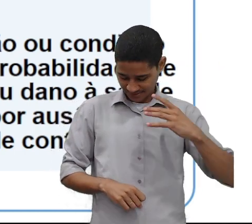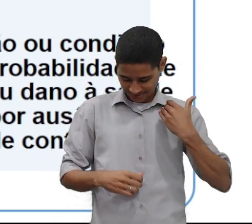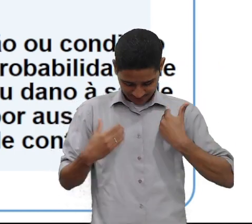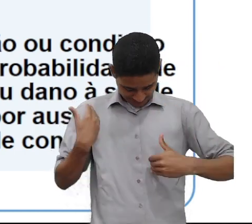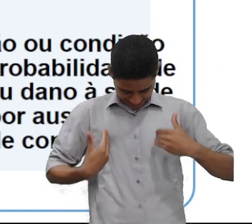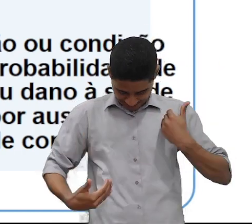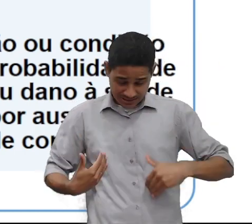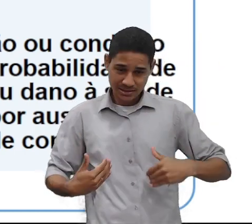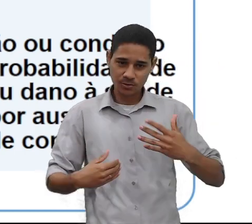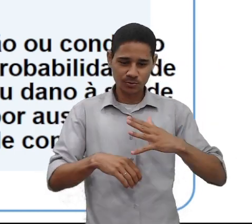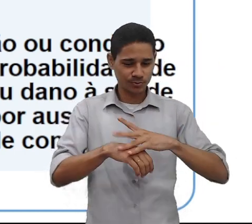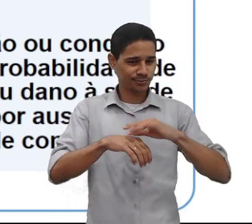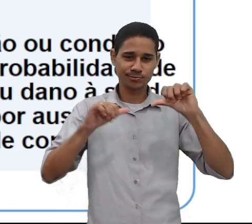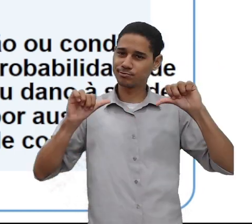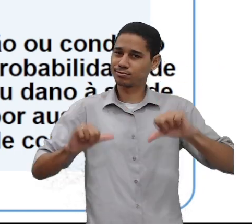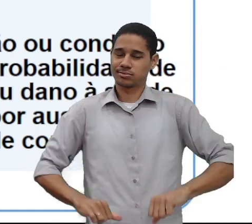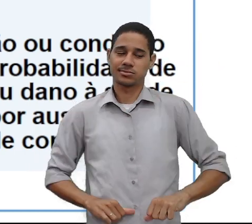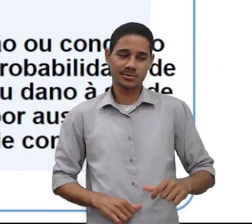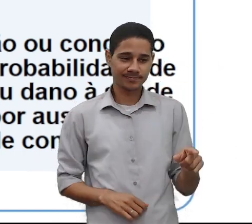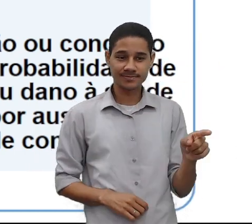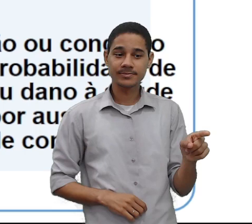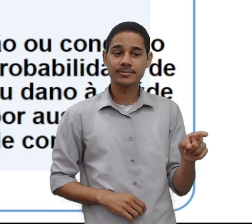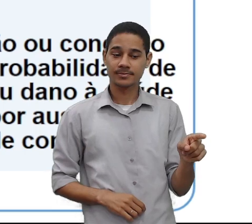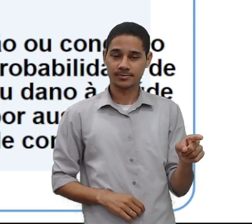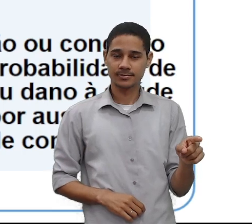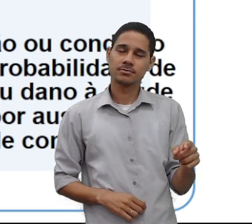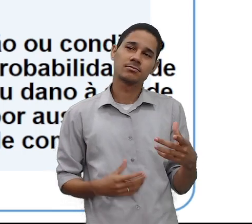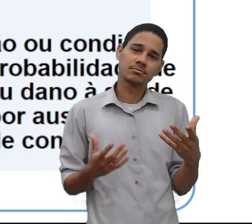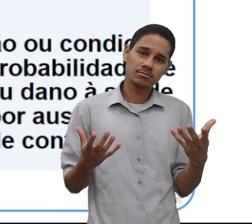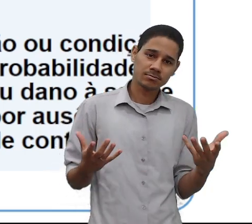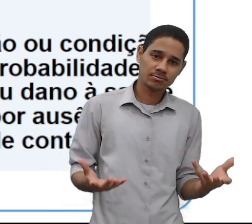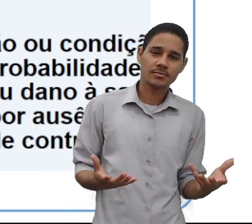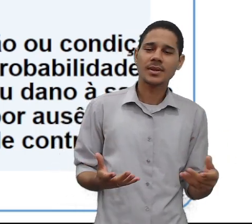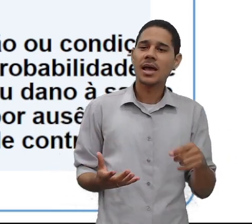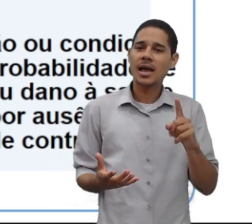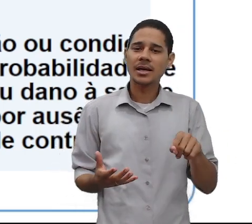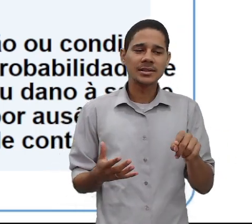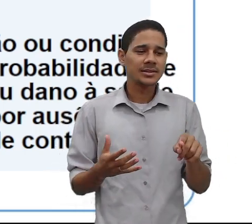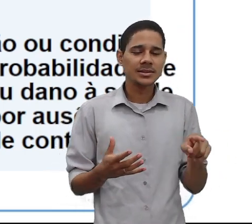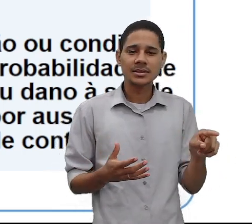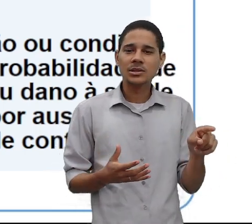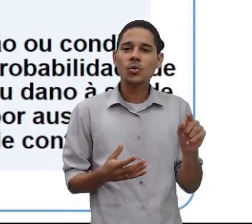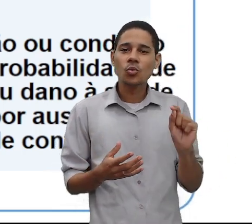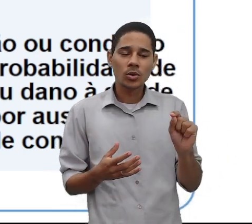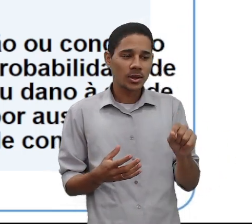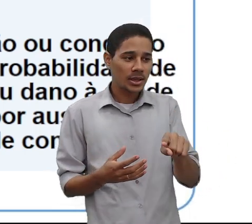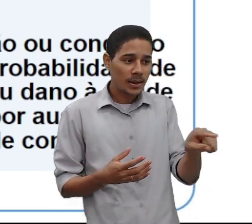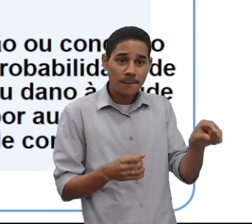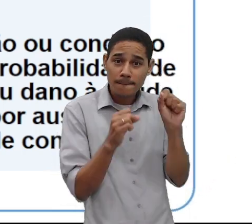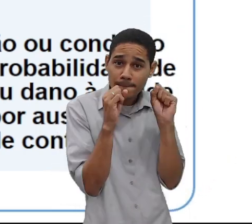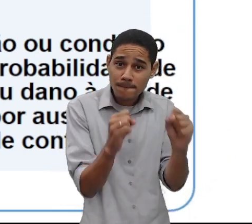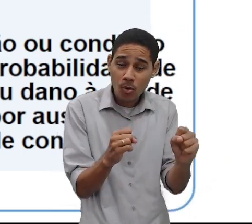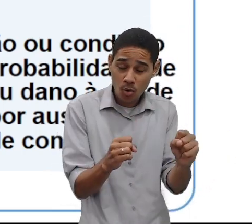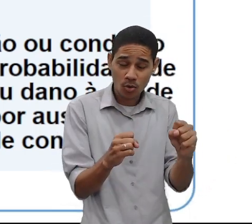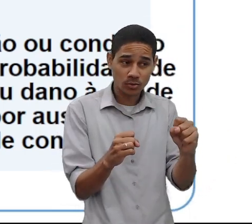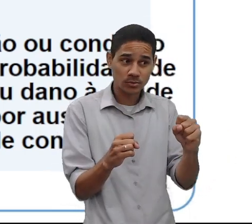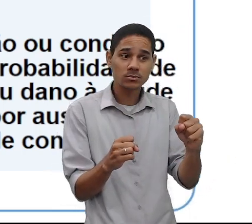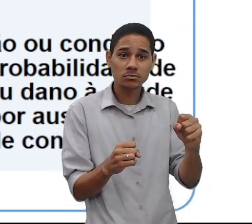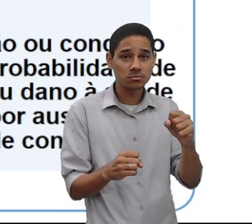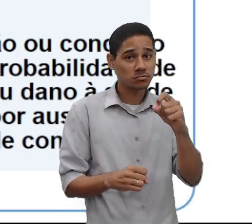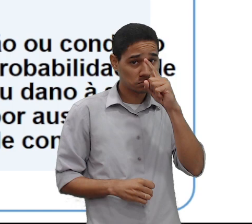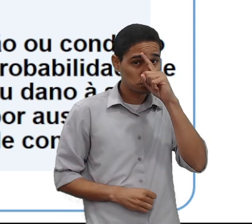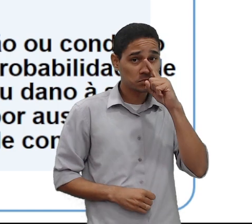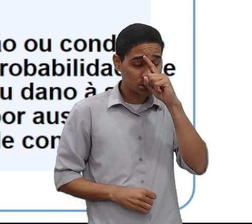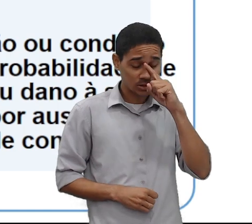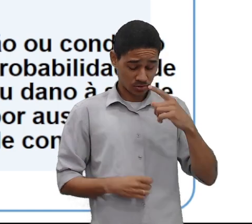à saúde. Ou seja, é uma situação ou combinação de risco com probabilidade de causar lesão ou dano